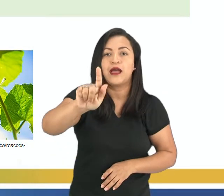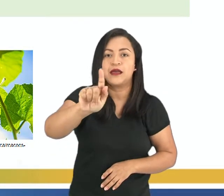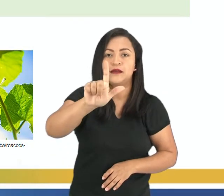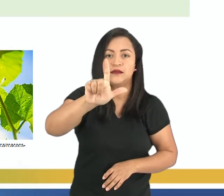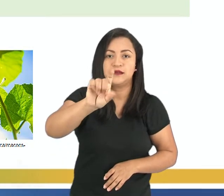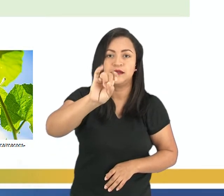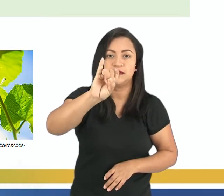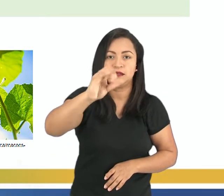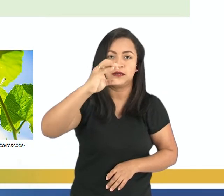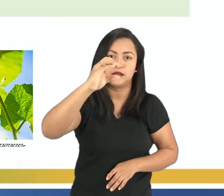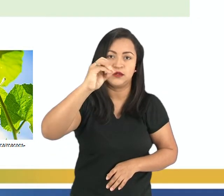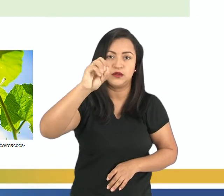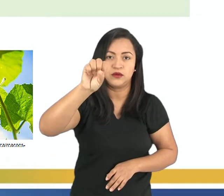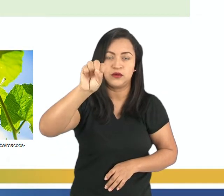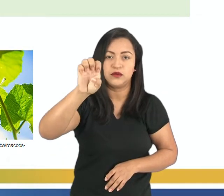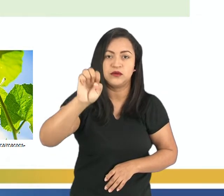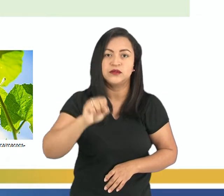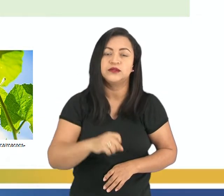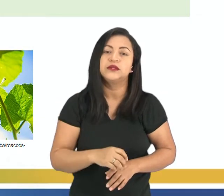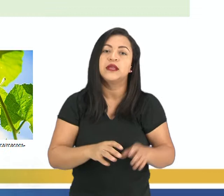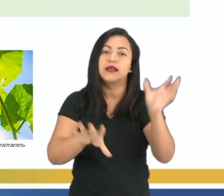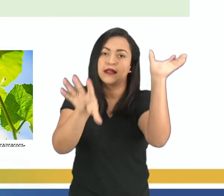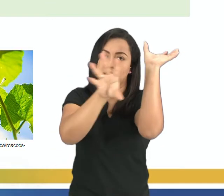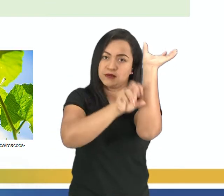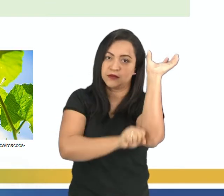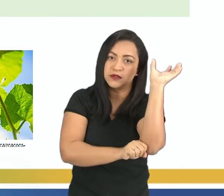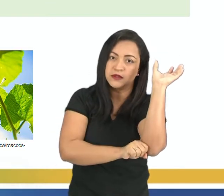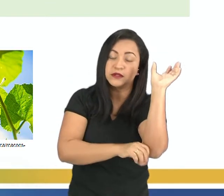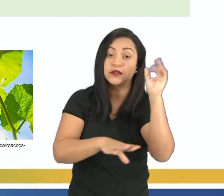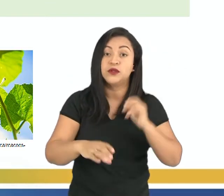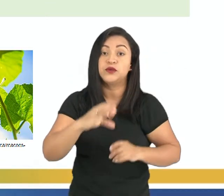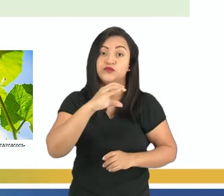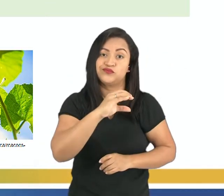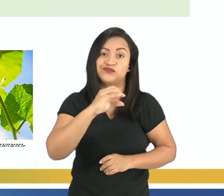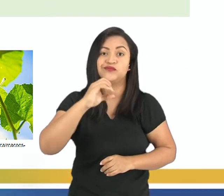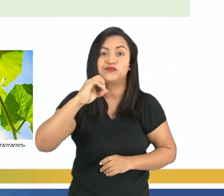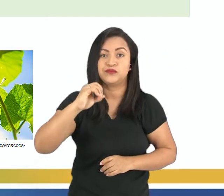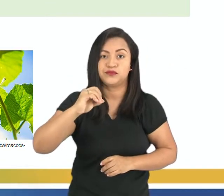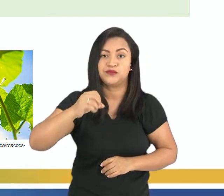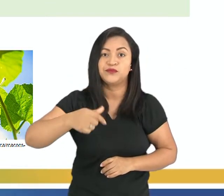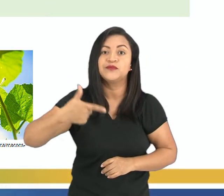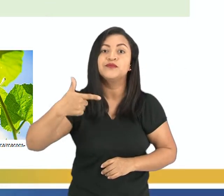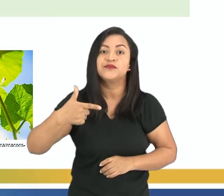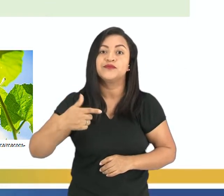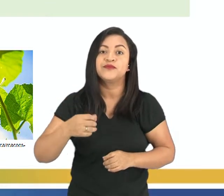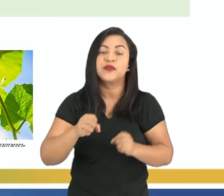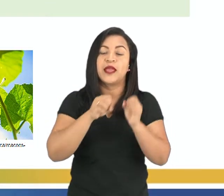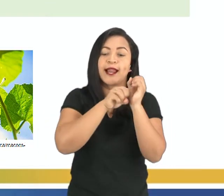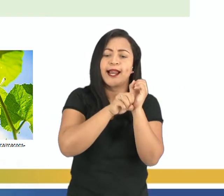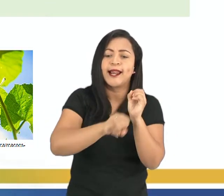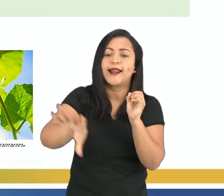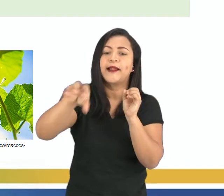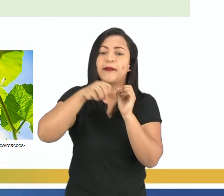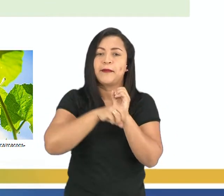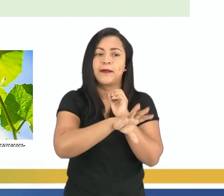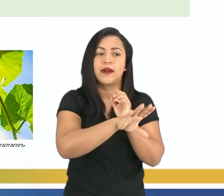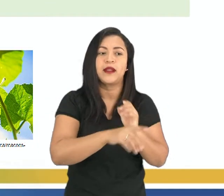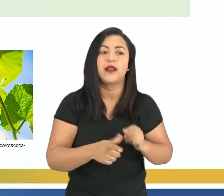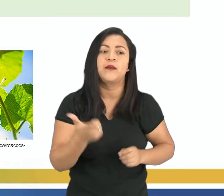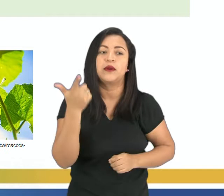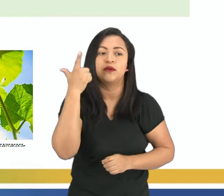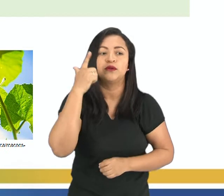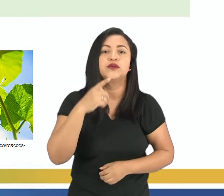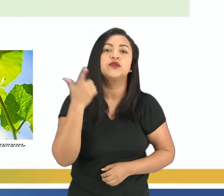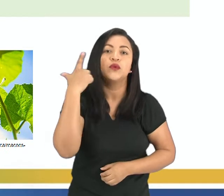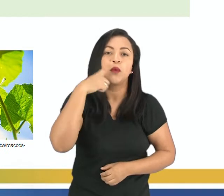de fotossíntese das plantas, e o gás carbônico, que é liberado no final desse processo, para que a gente possa realizar o